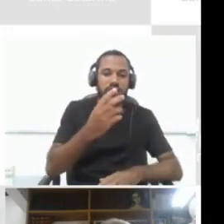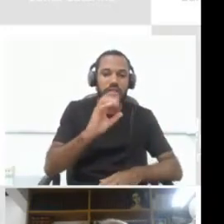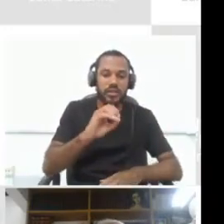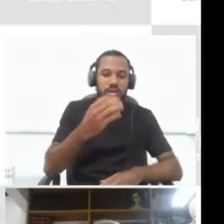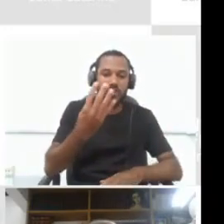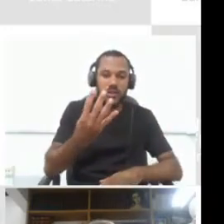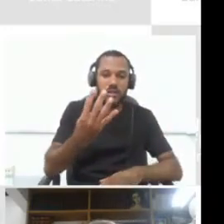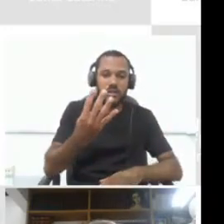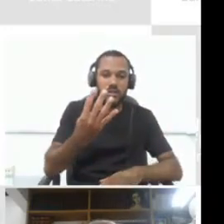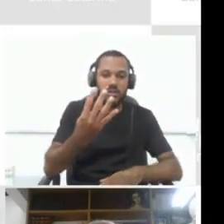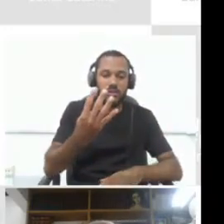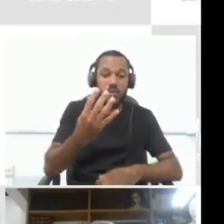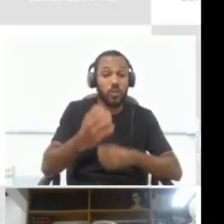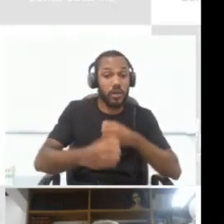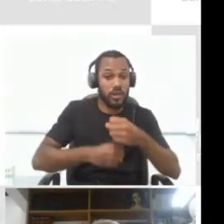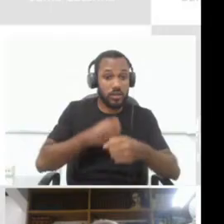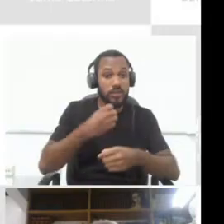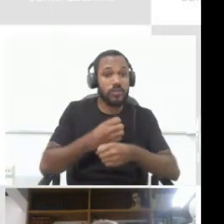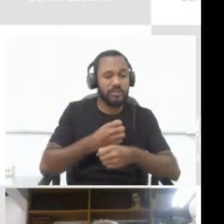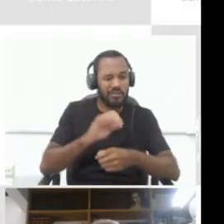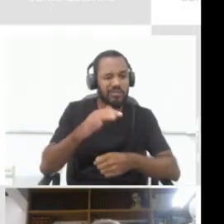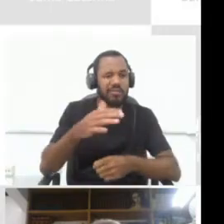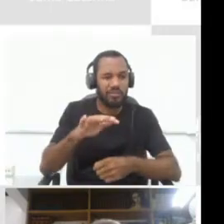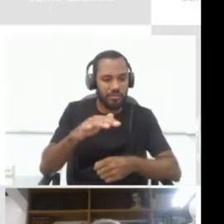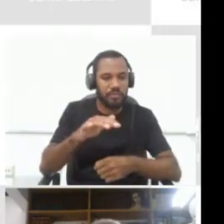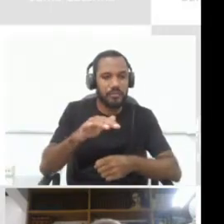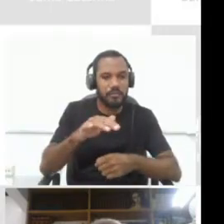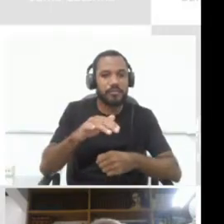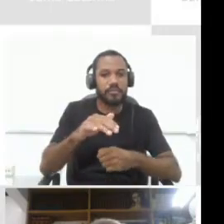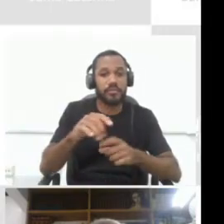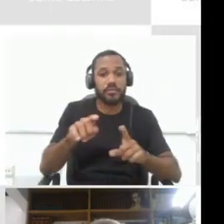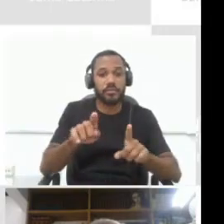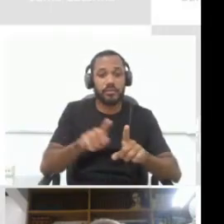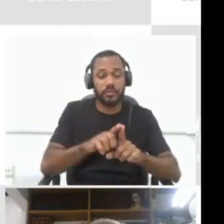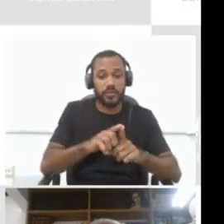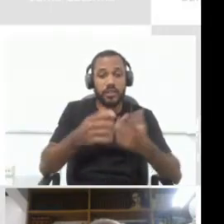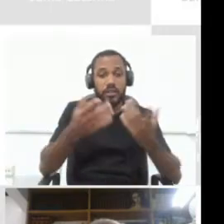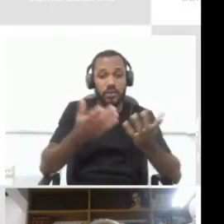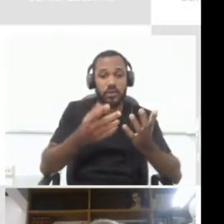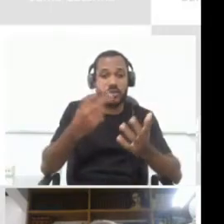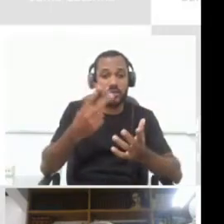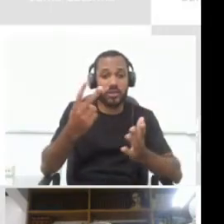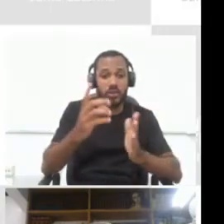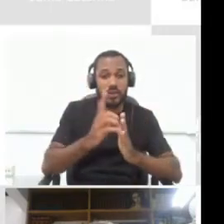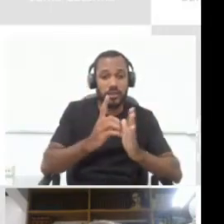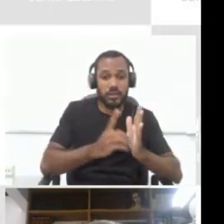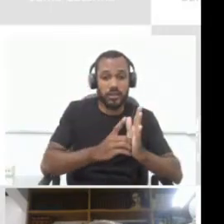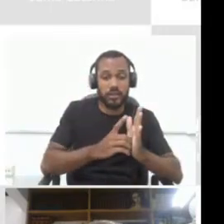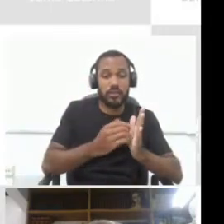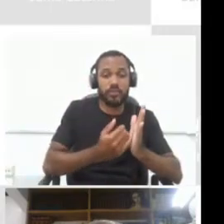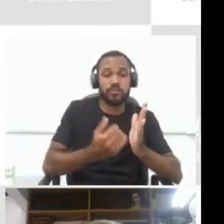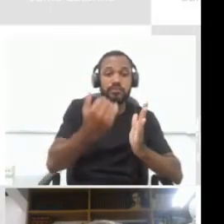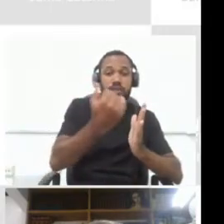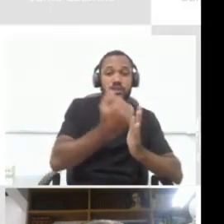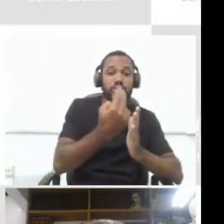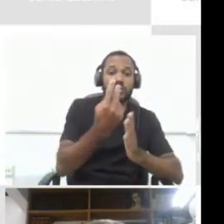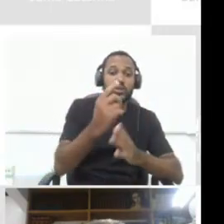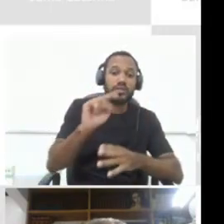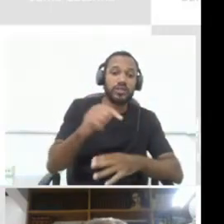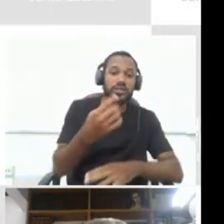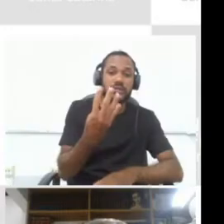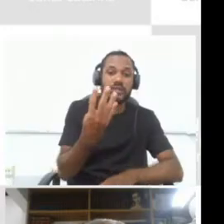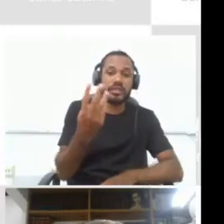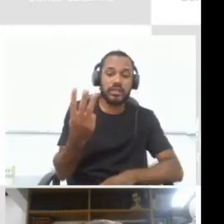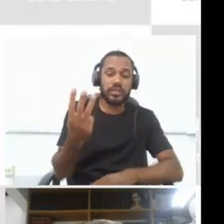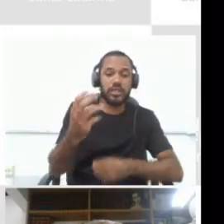na média anual. Né? Se nós pegarmos, então, agora na segunda década, houve um aumento de 2,43 partes por milhão por ano